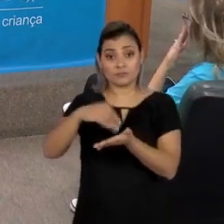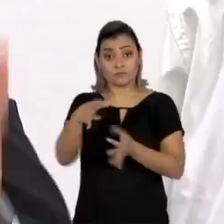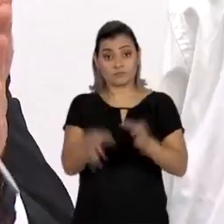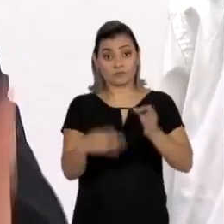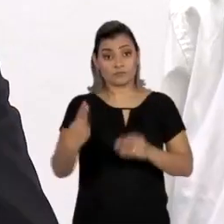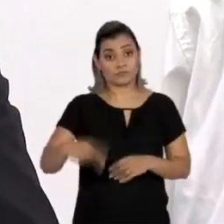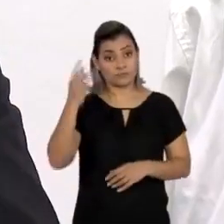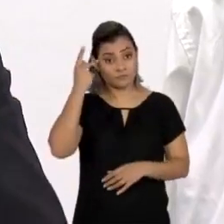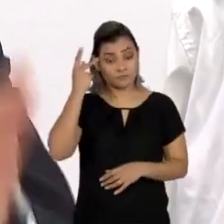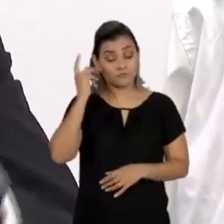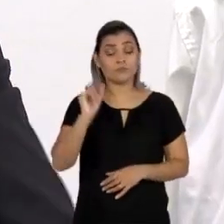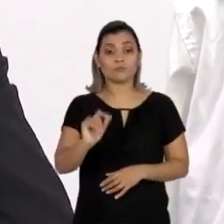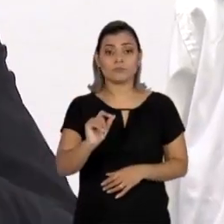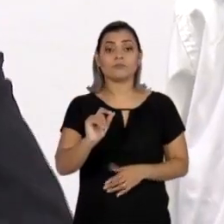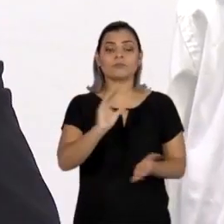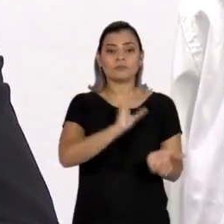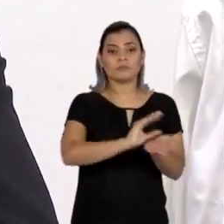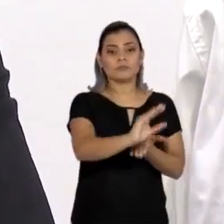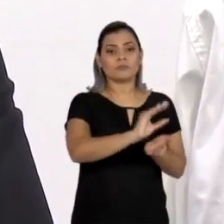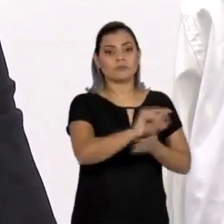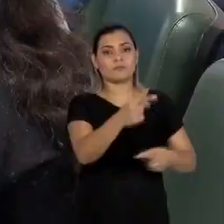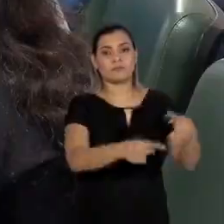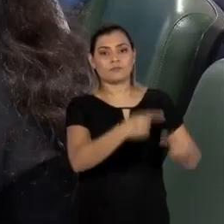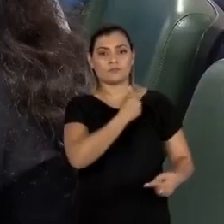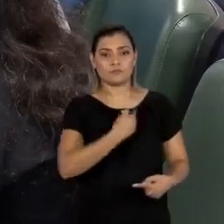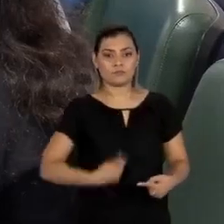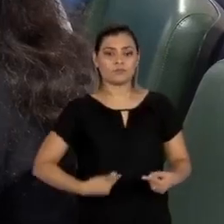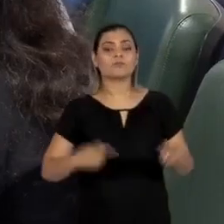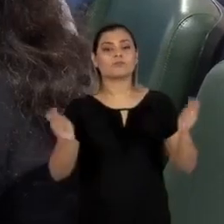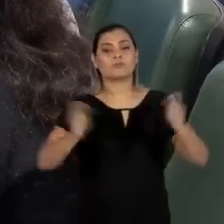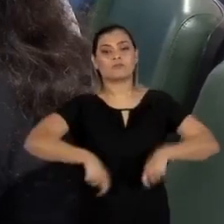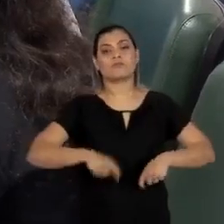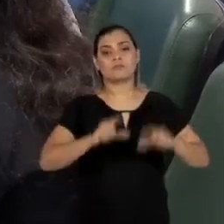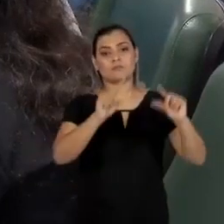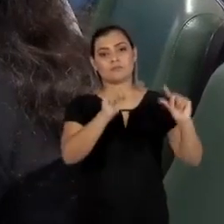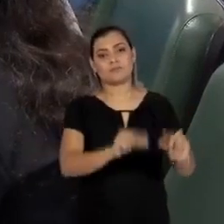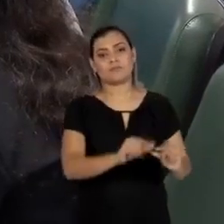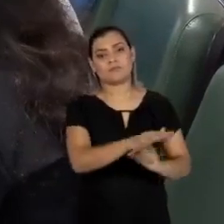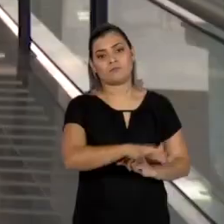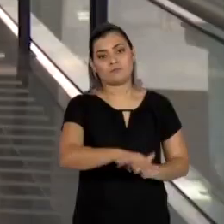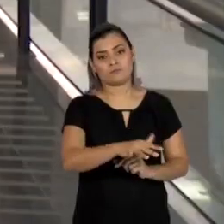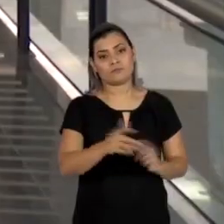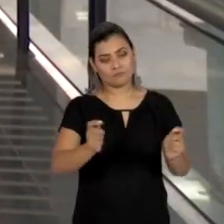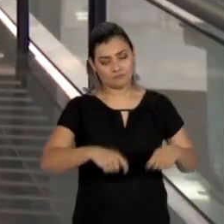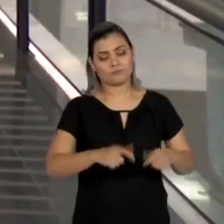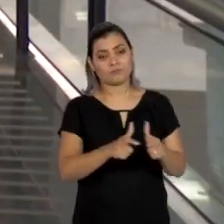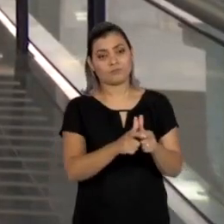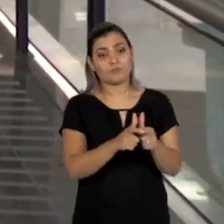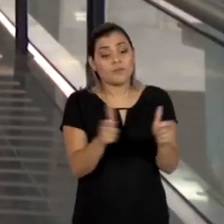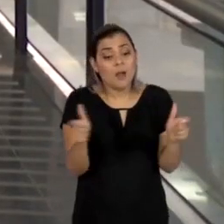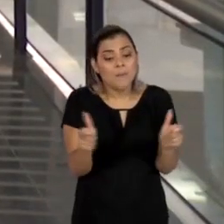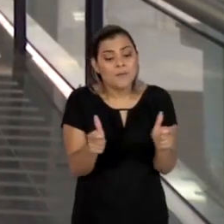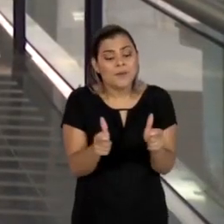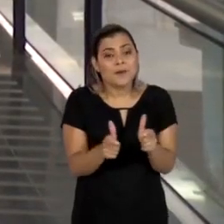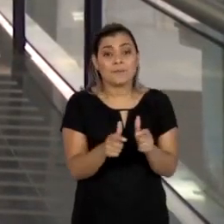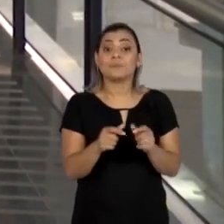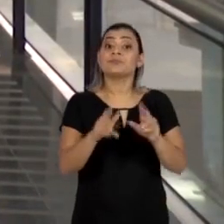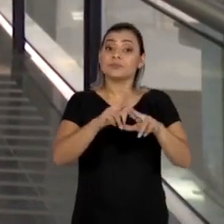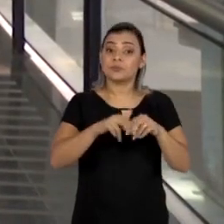Paulo, somente investindo em políticas públicas será possível diminuir esses índices. Fazer com que o Estatuto da